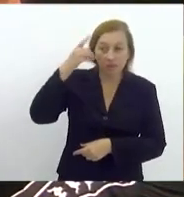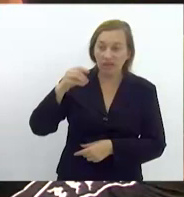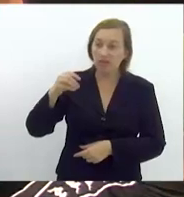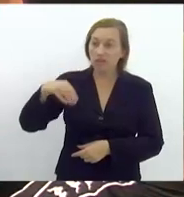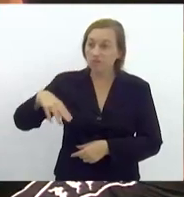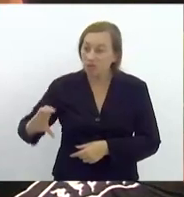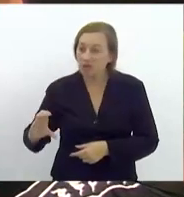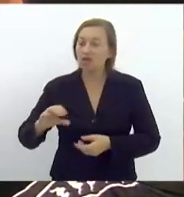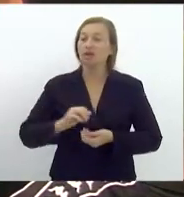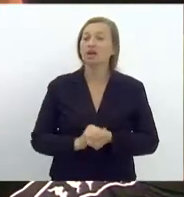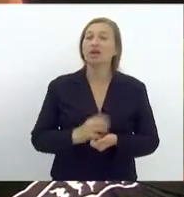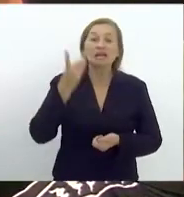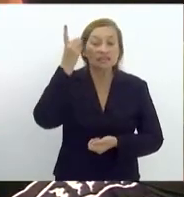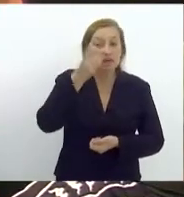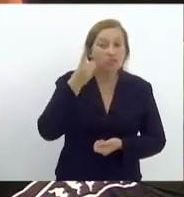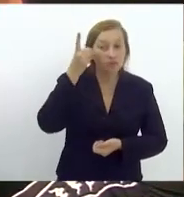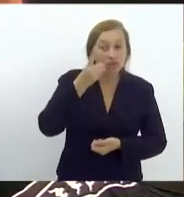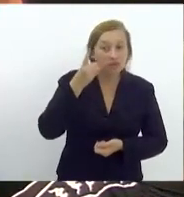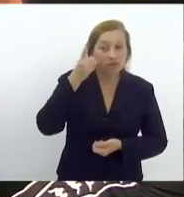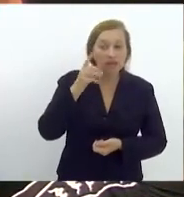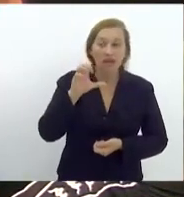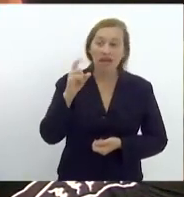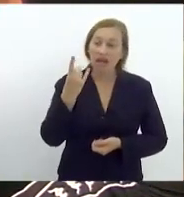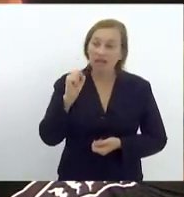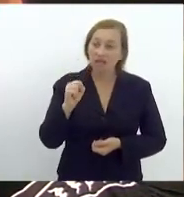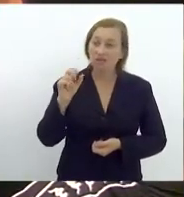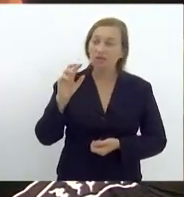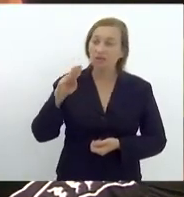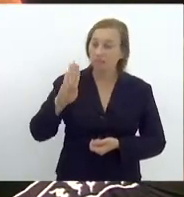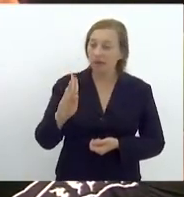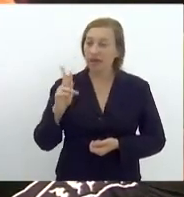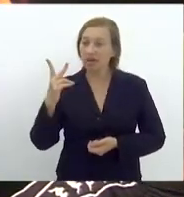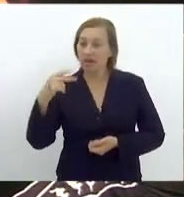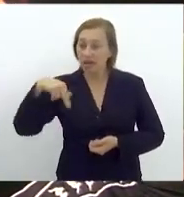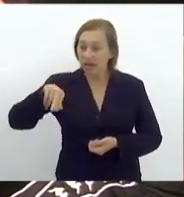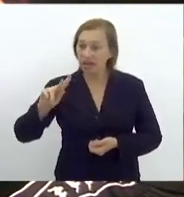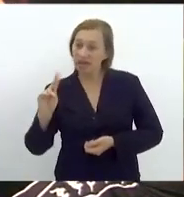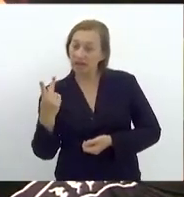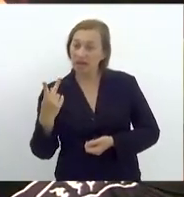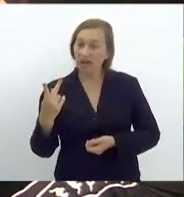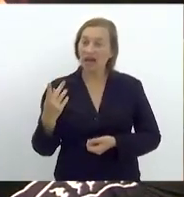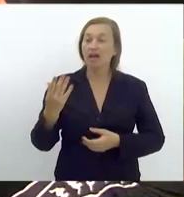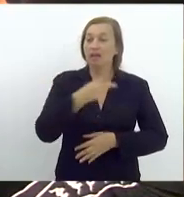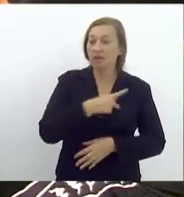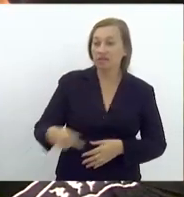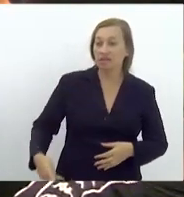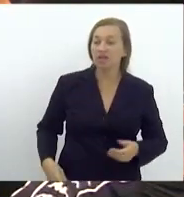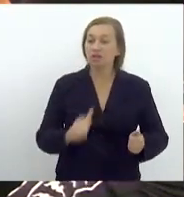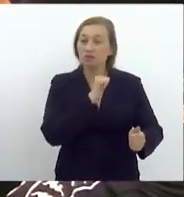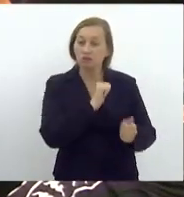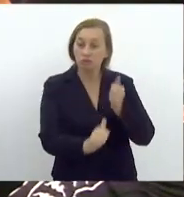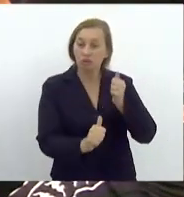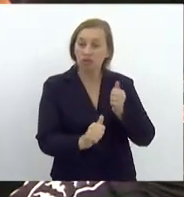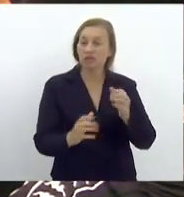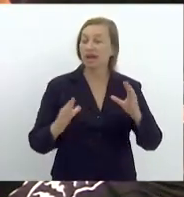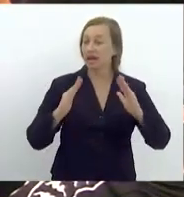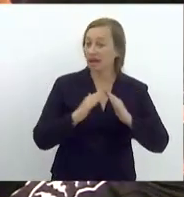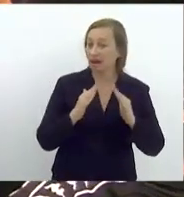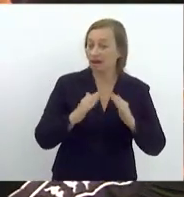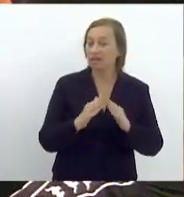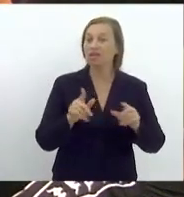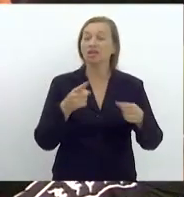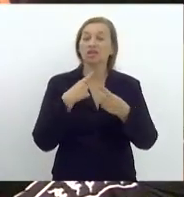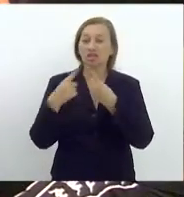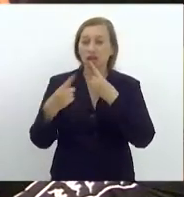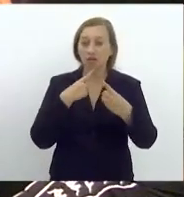Mickey Deputado e Carlinhos BNH que é presidente da Comissão de esporte e lazer da casa Conseguimos diálogo com